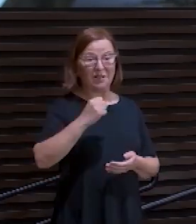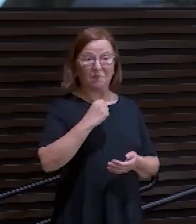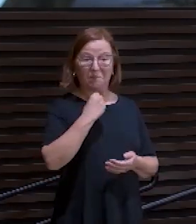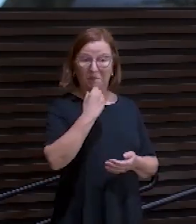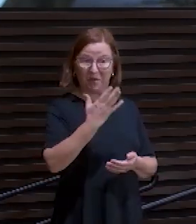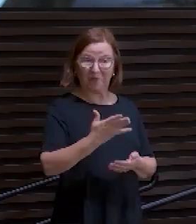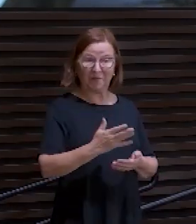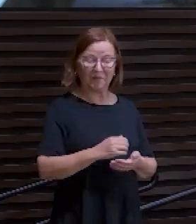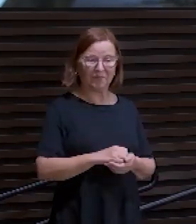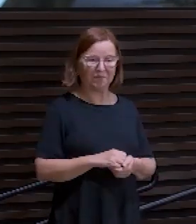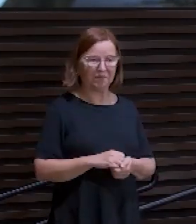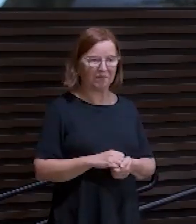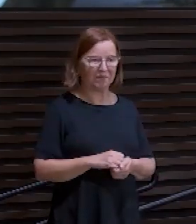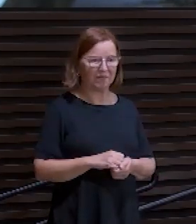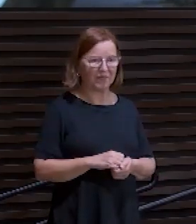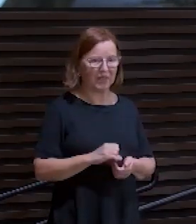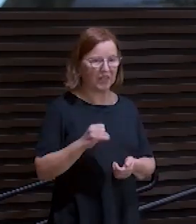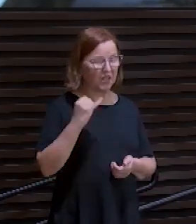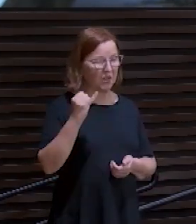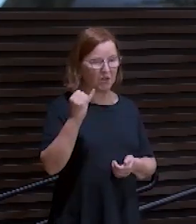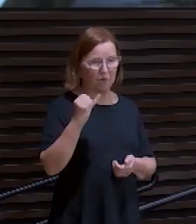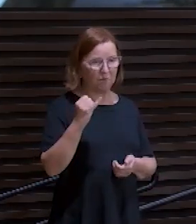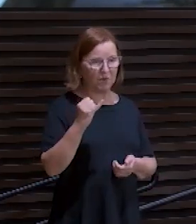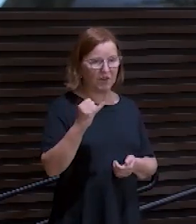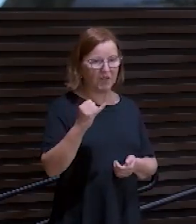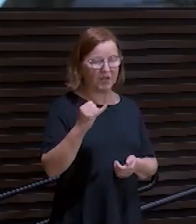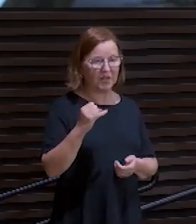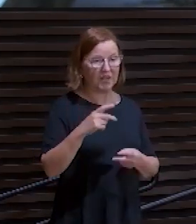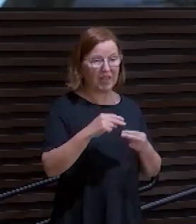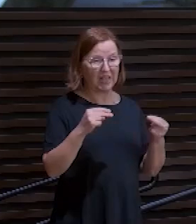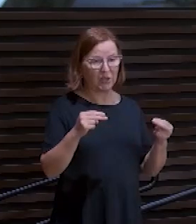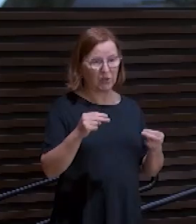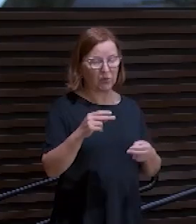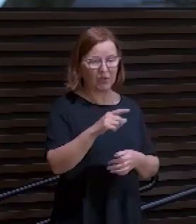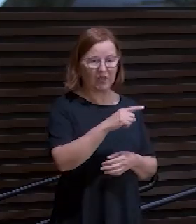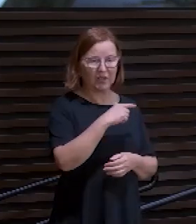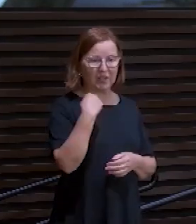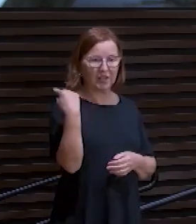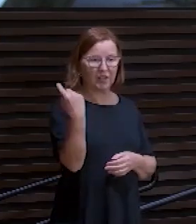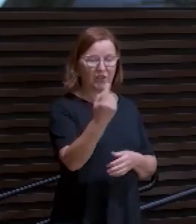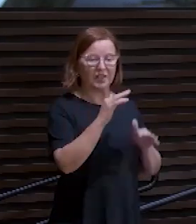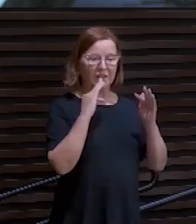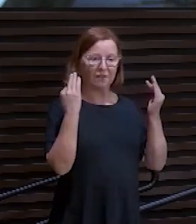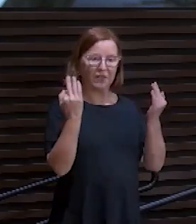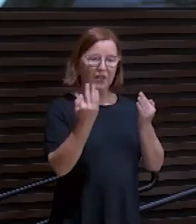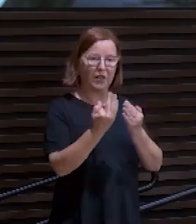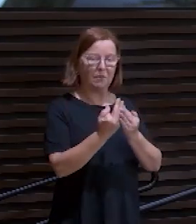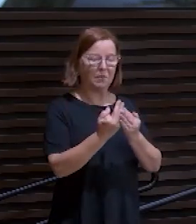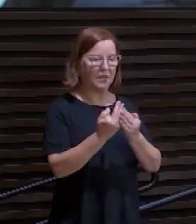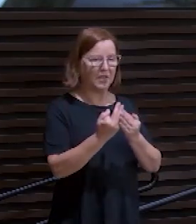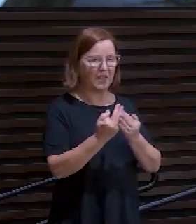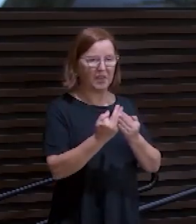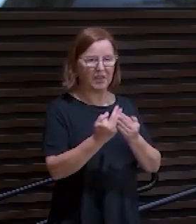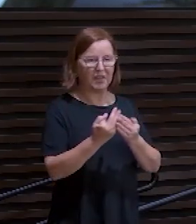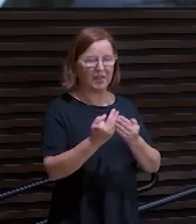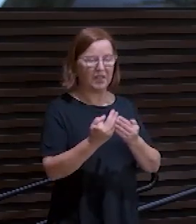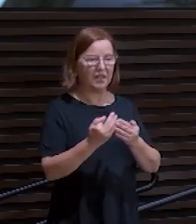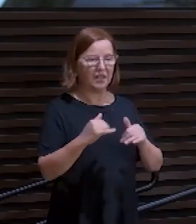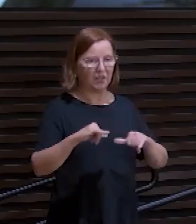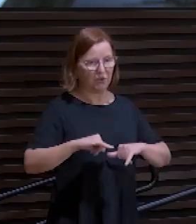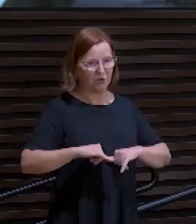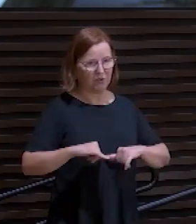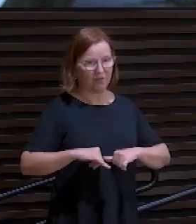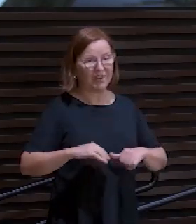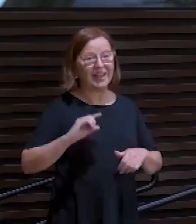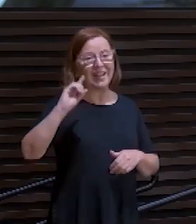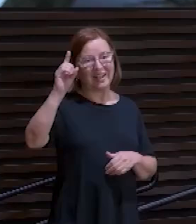Não importa o que a nossa família passe, não importa o caminho que Deus vai fazer a nossa família passar, Ele é